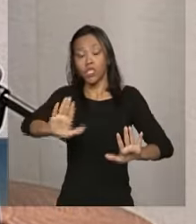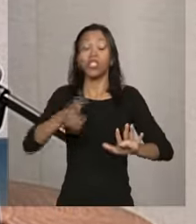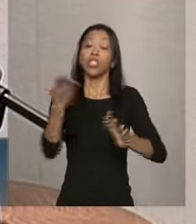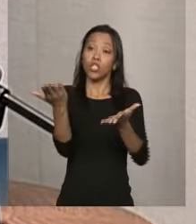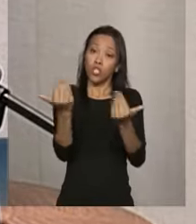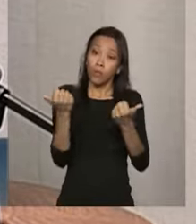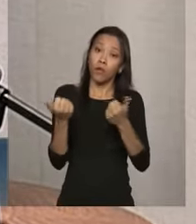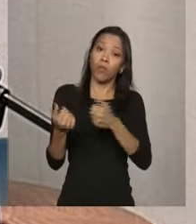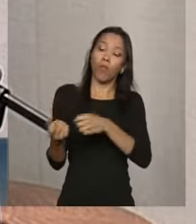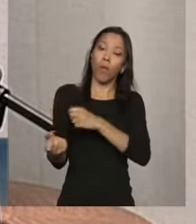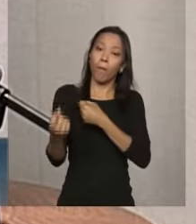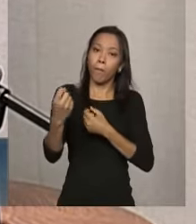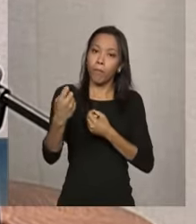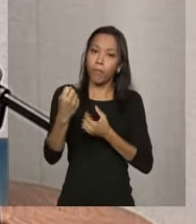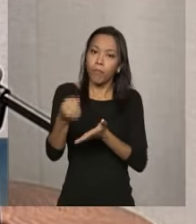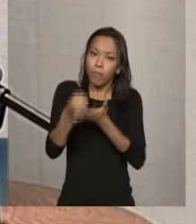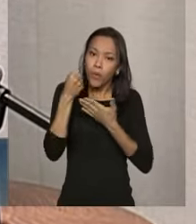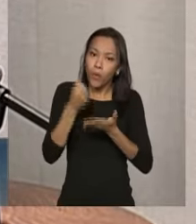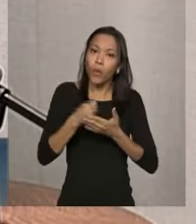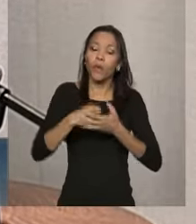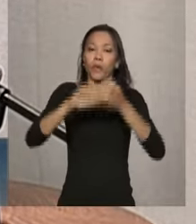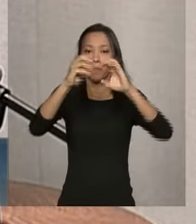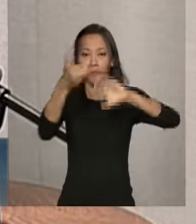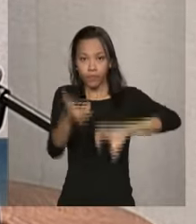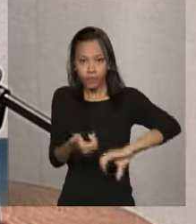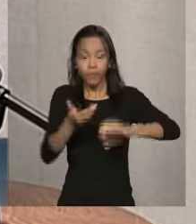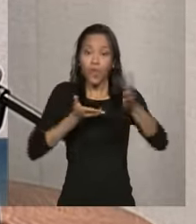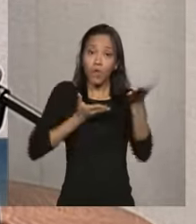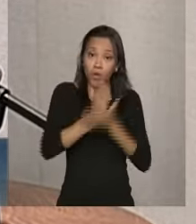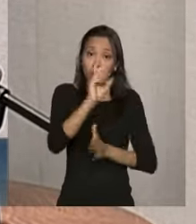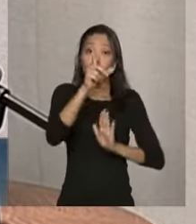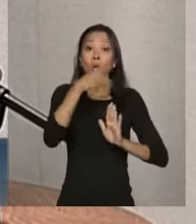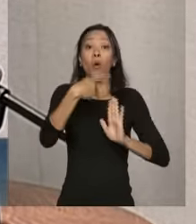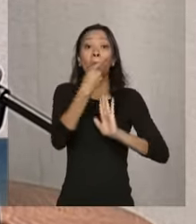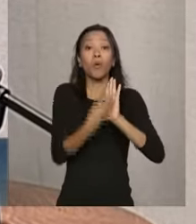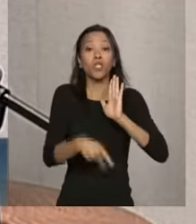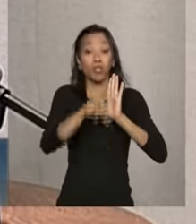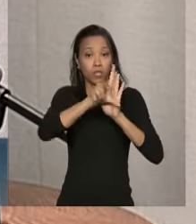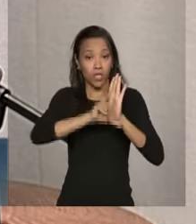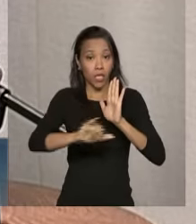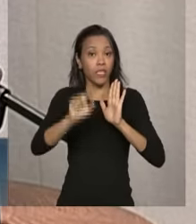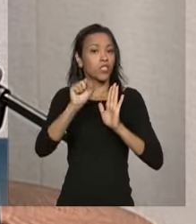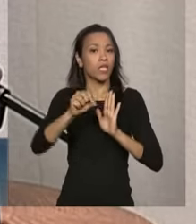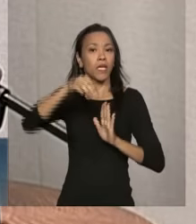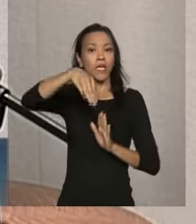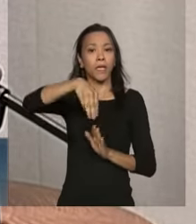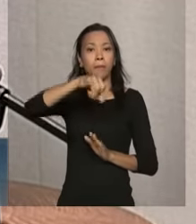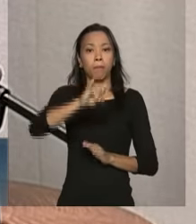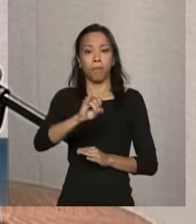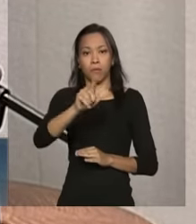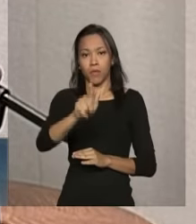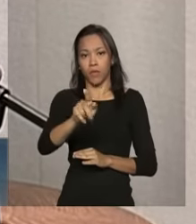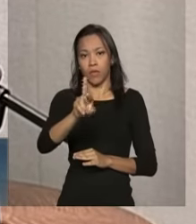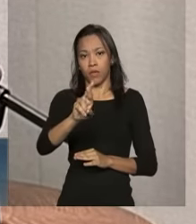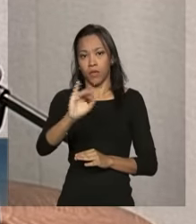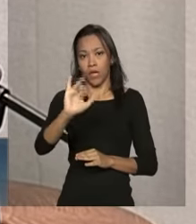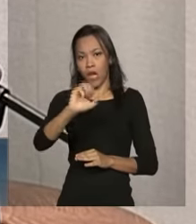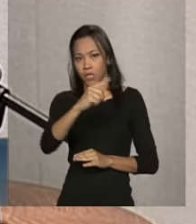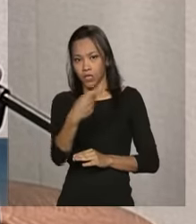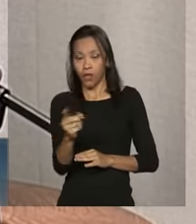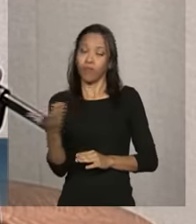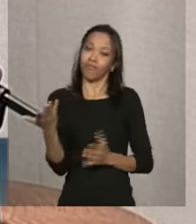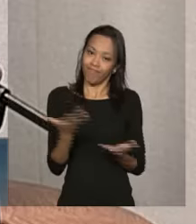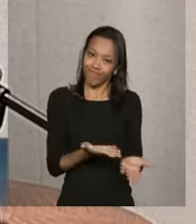federal e conseguimos aprovar o projeto de lei de migrações é o mesmo esforço que agora precisamos fazer paraa